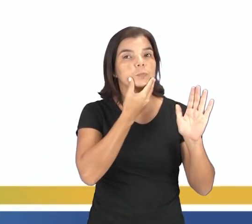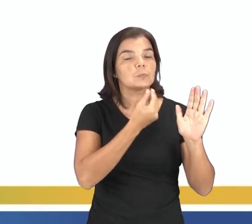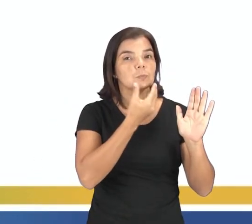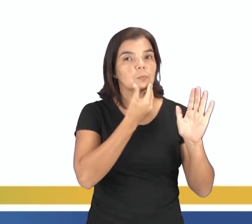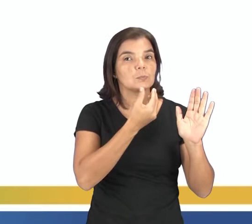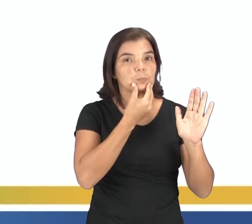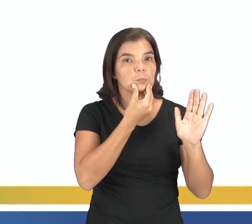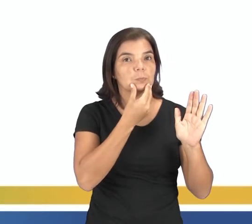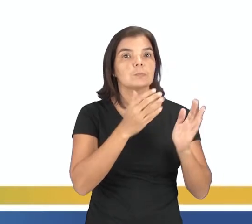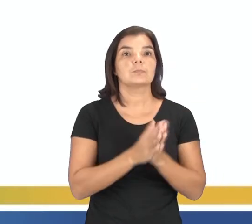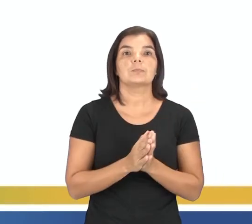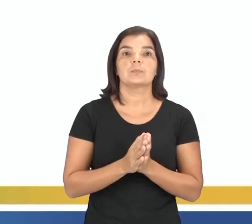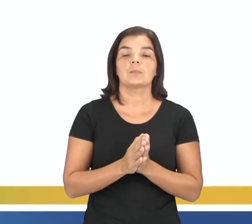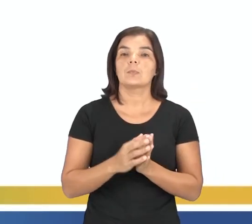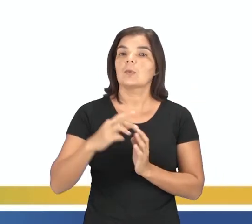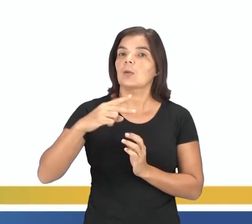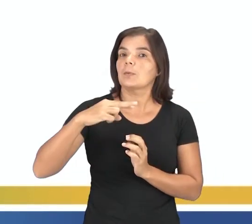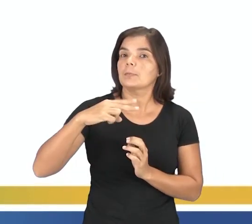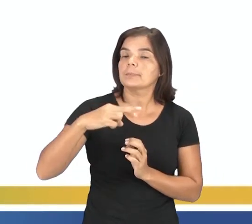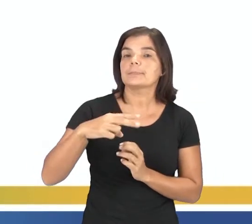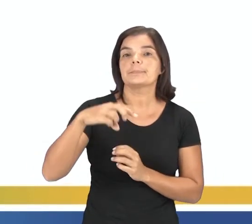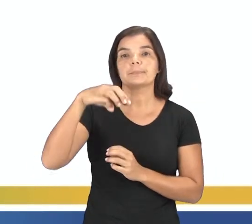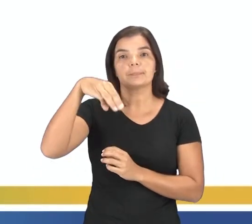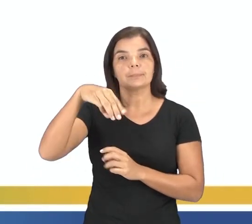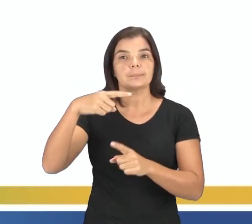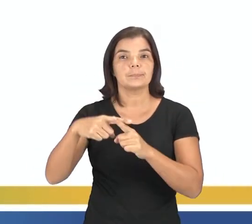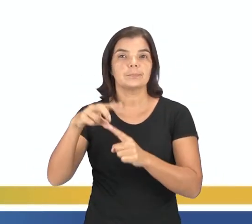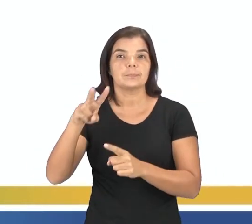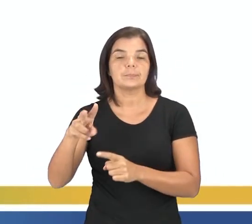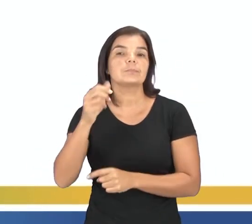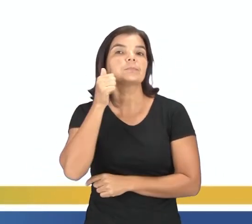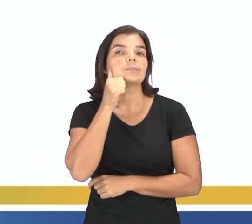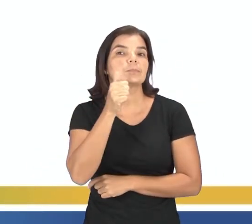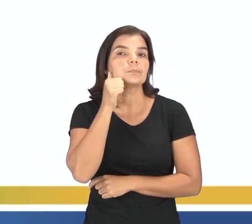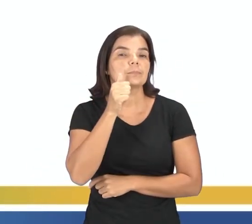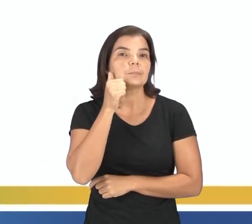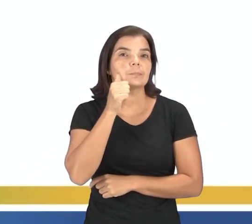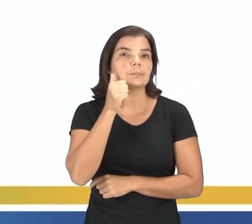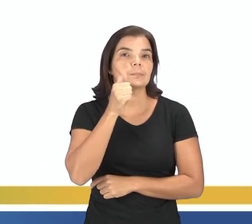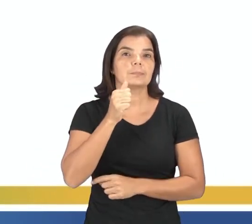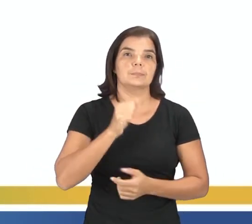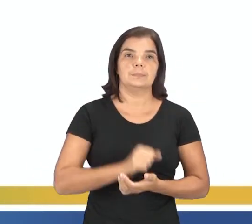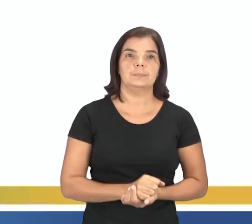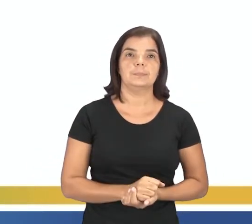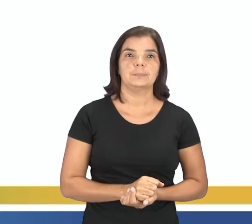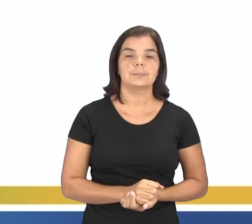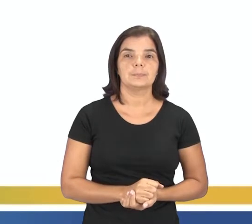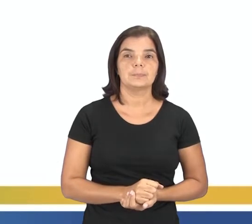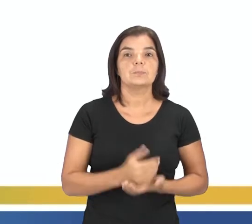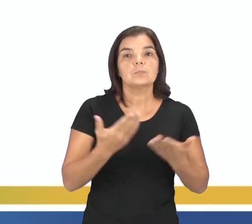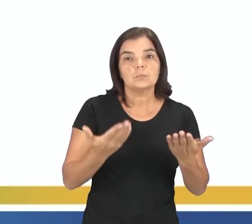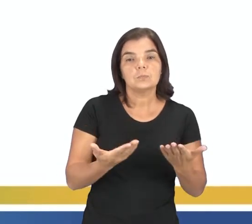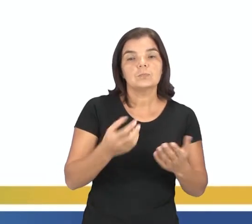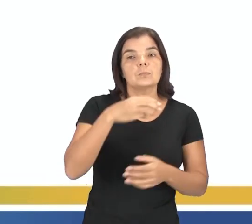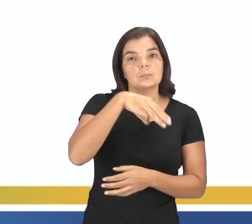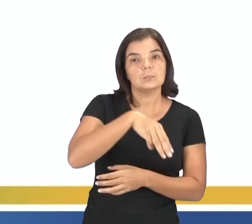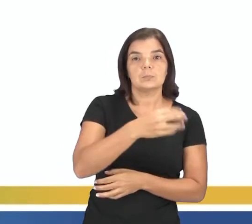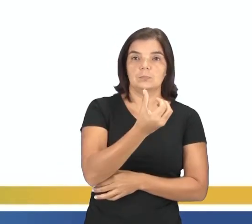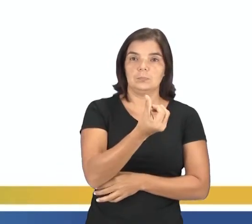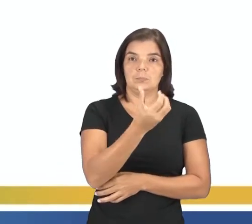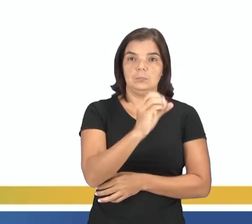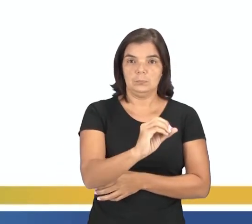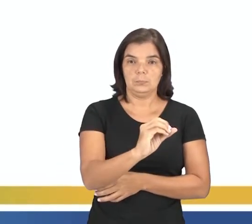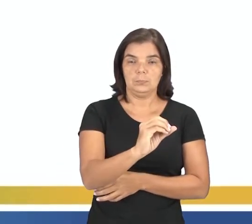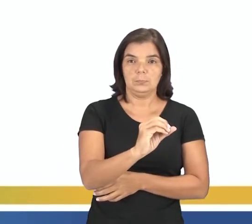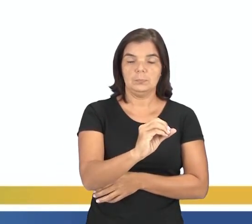ao rapaz, é igual a massa vezes a velocidade da garota, onde a massa do rapaz